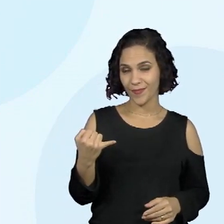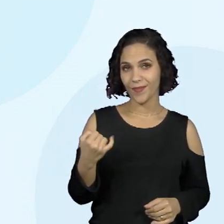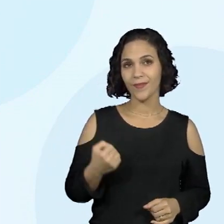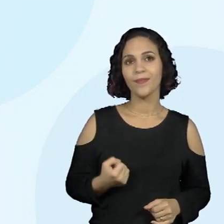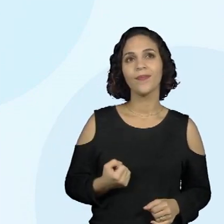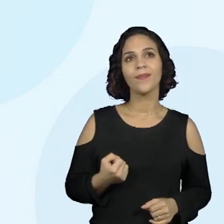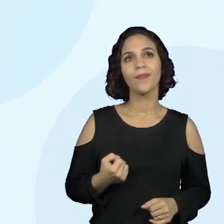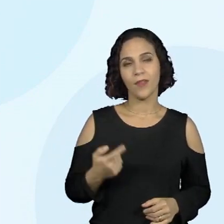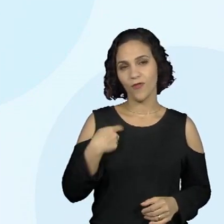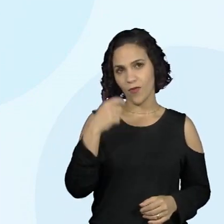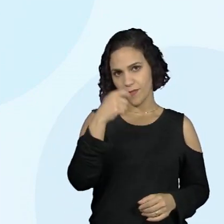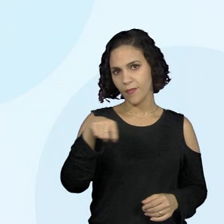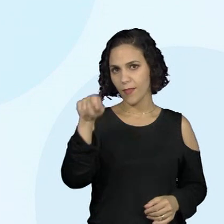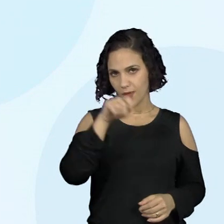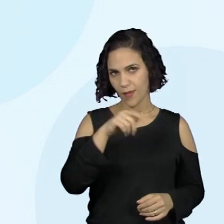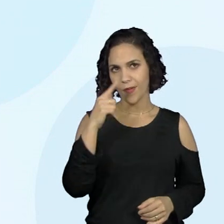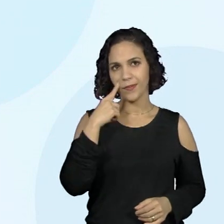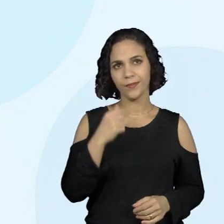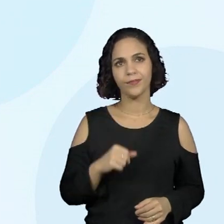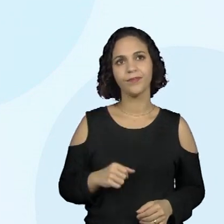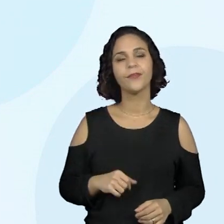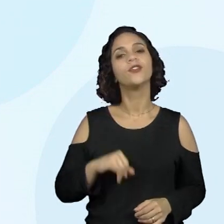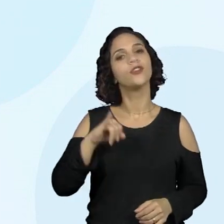Então, eu vou marcar aqui, J,